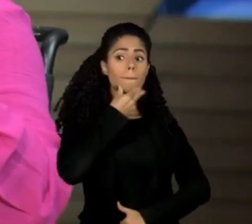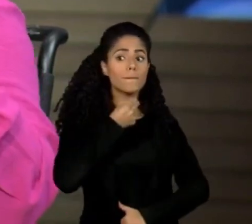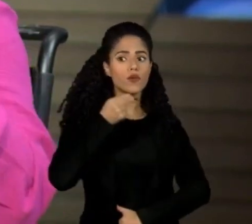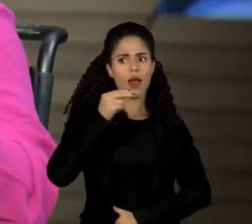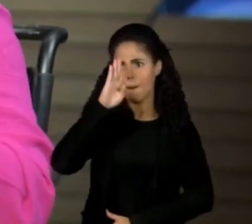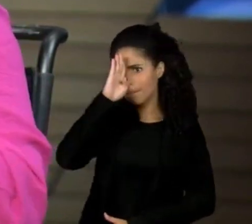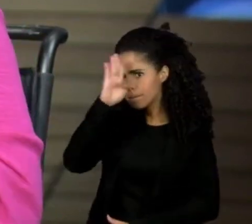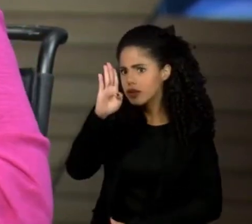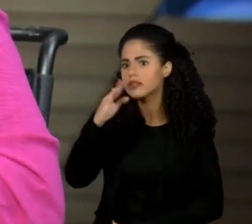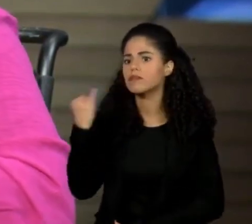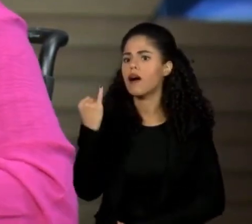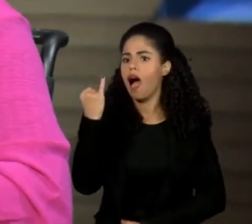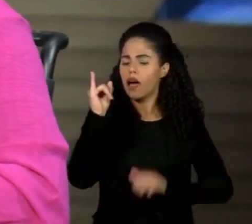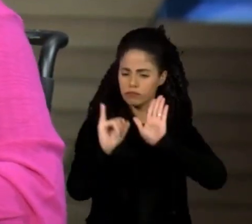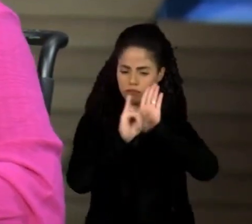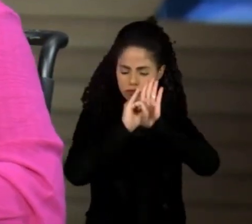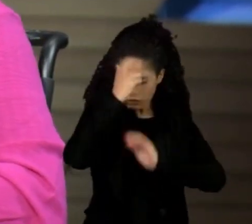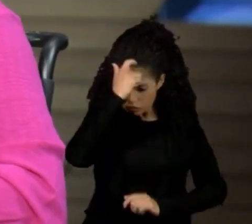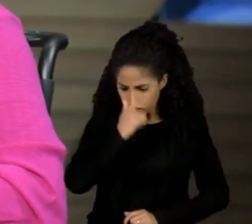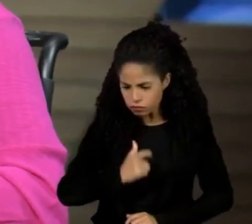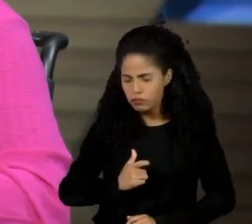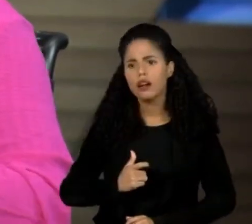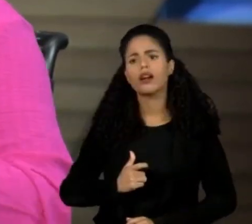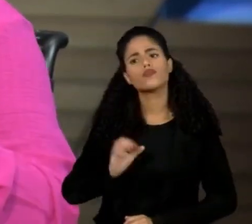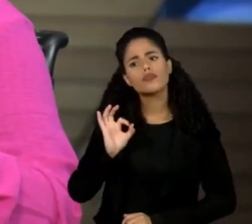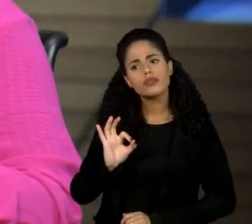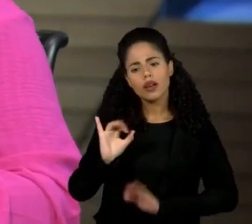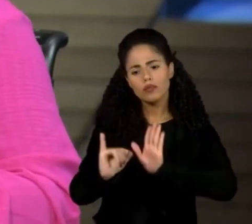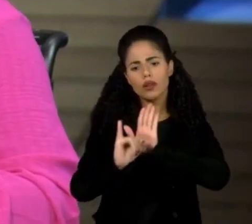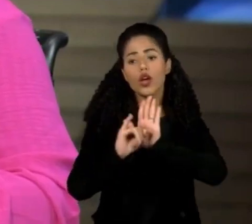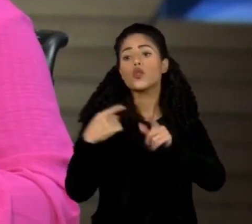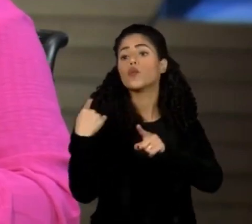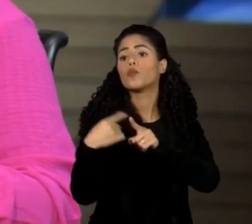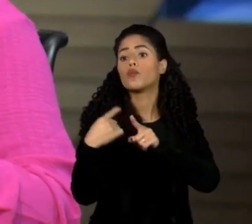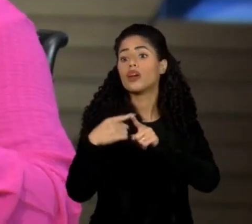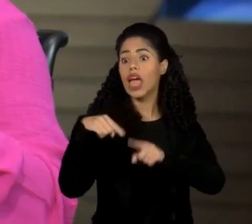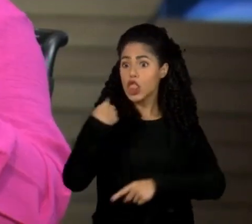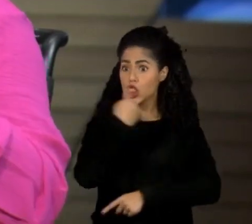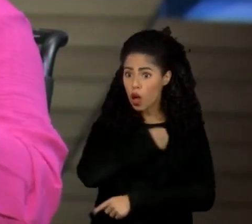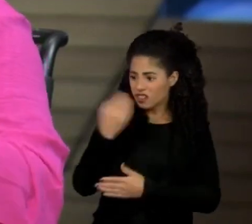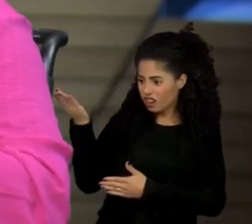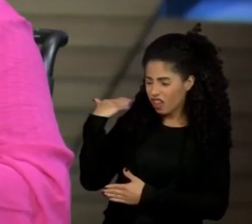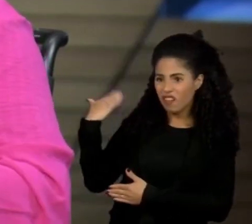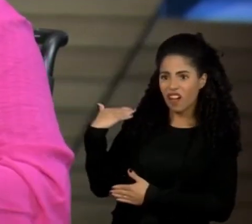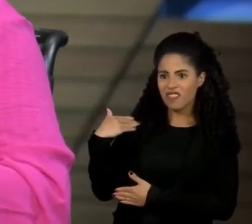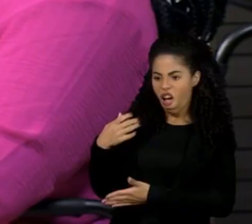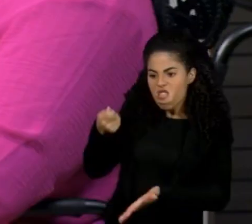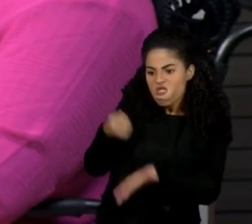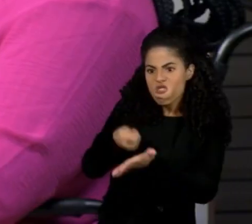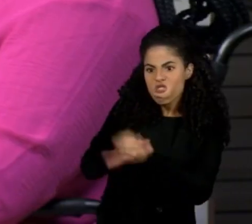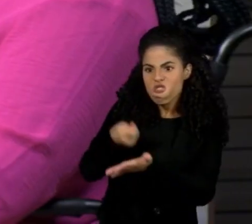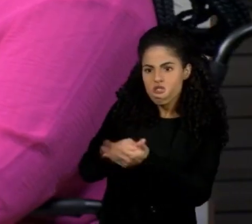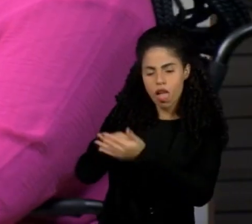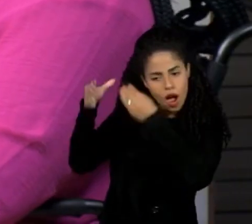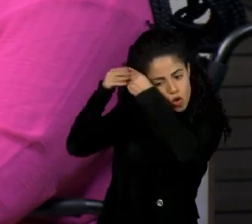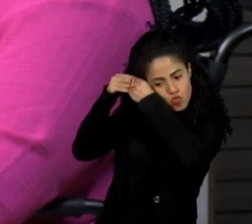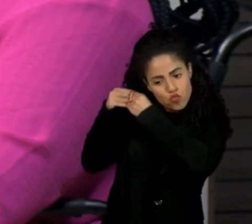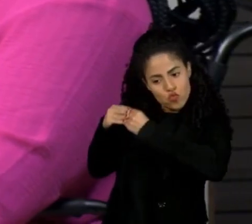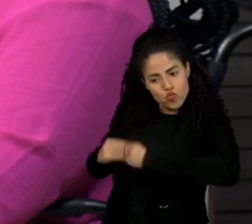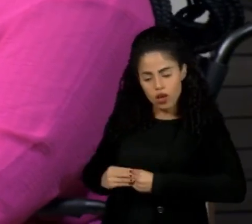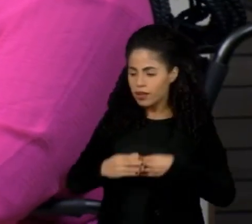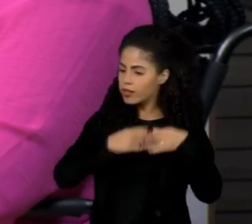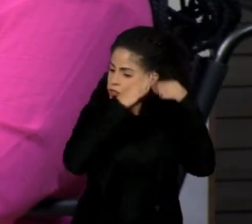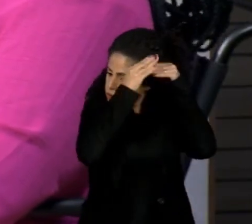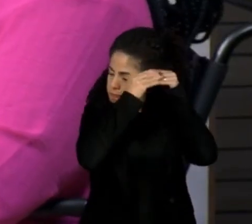desse reconhecimento da sua identidade porque nós éramos obrigados a alisar os nossos cabelos para